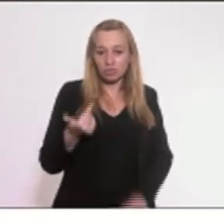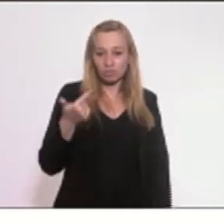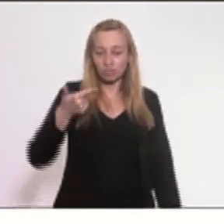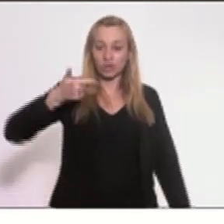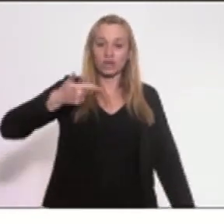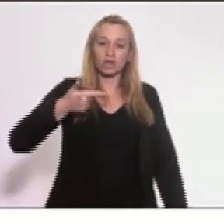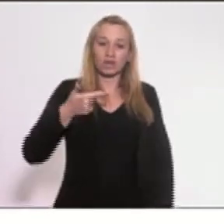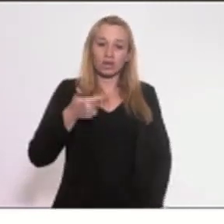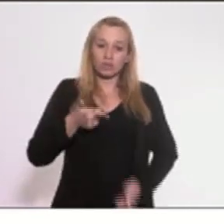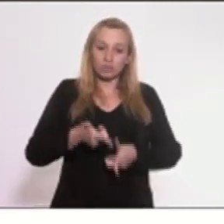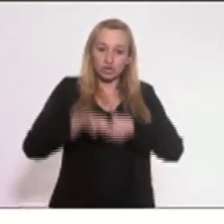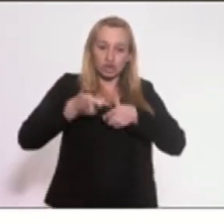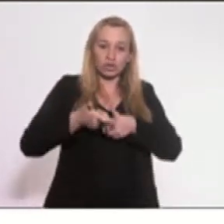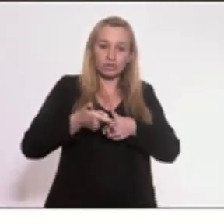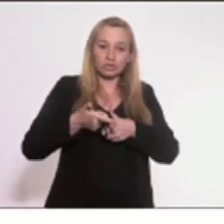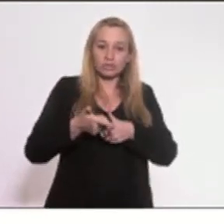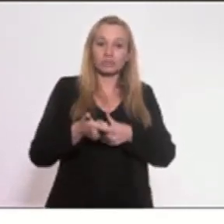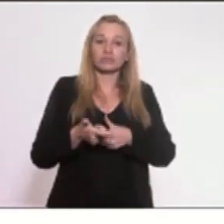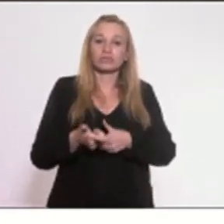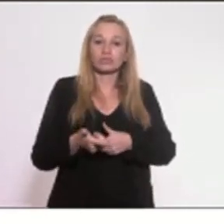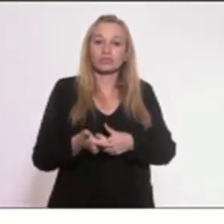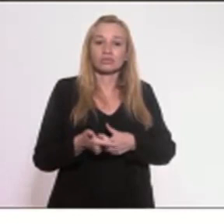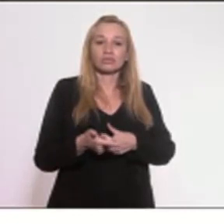tiro muito